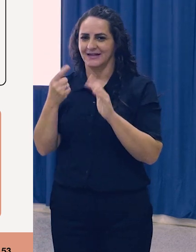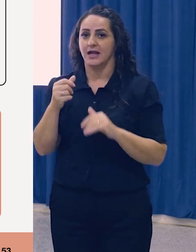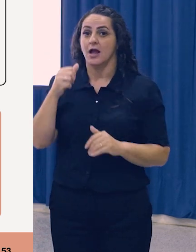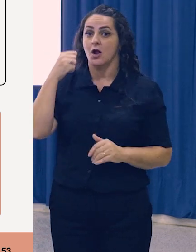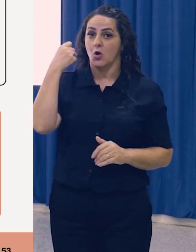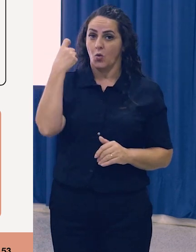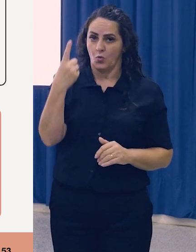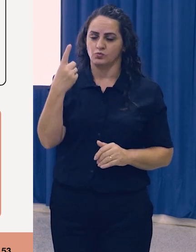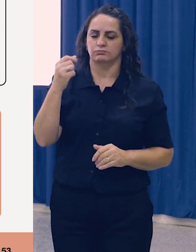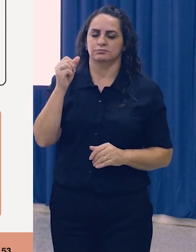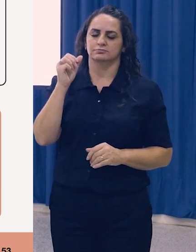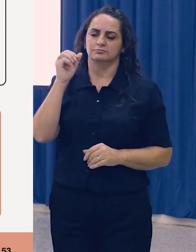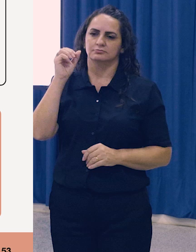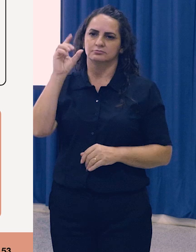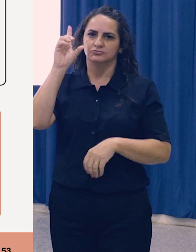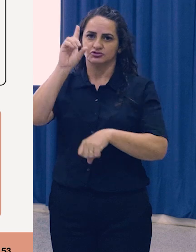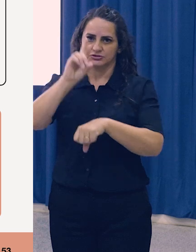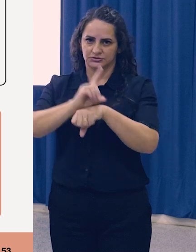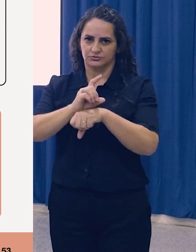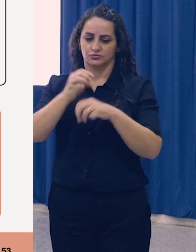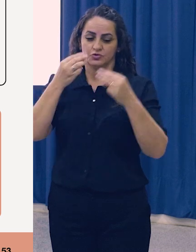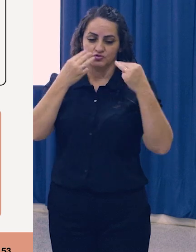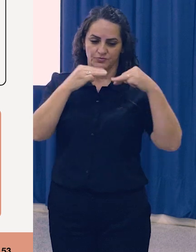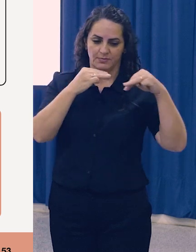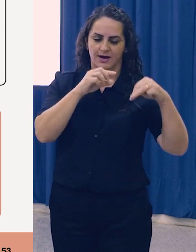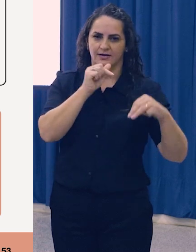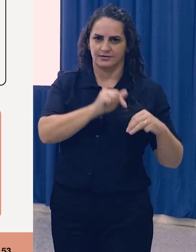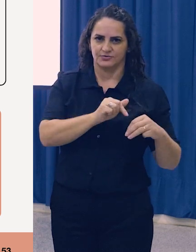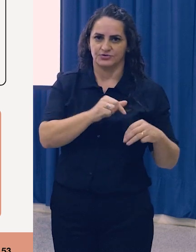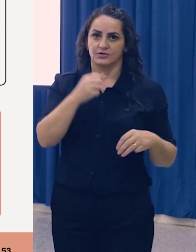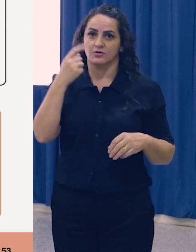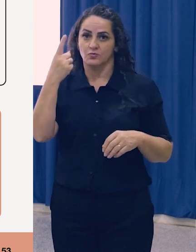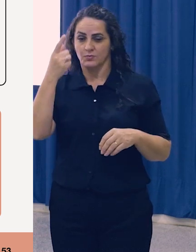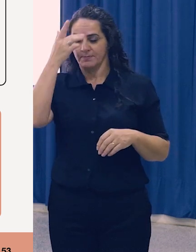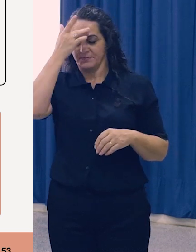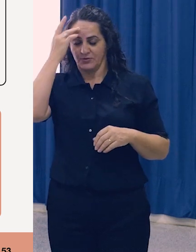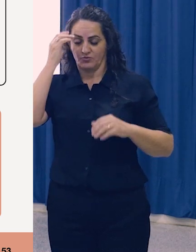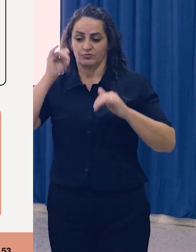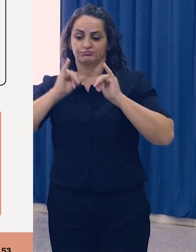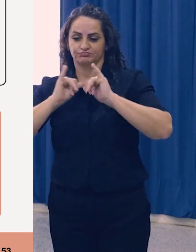que é essa pessoa que vai pensar em todo esse planejamento, um publicitário,